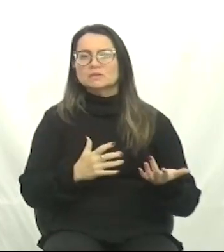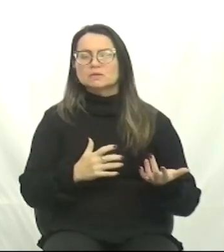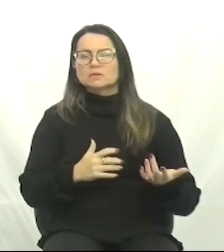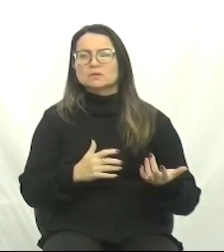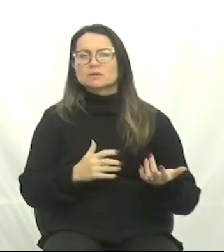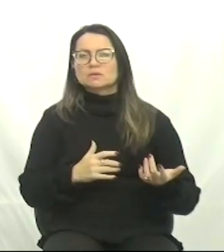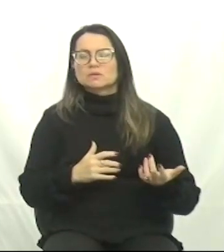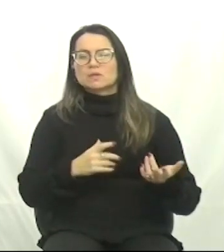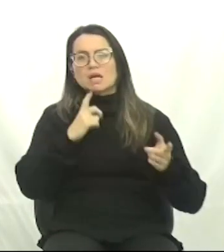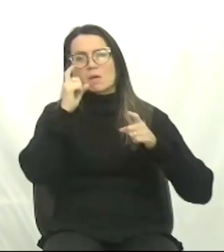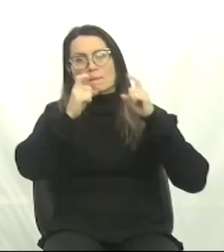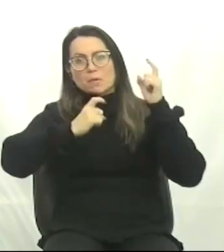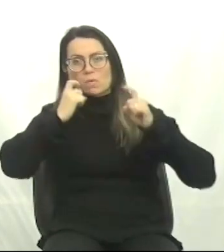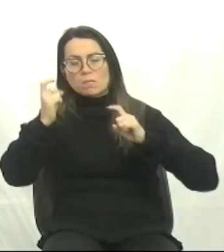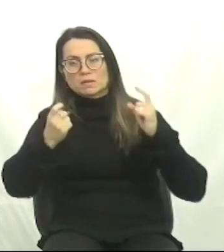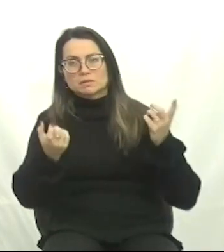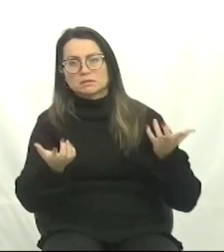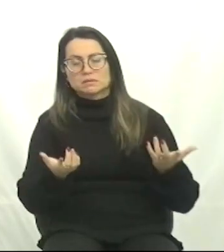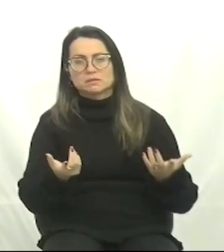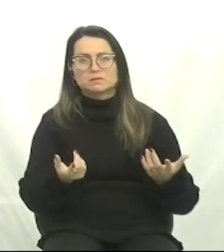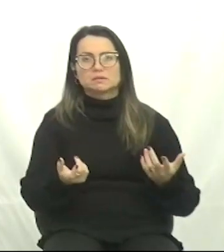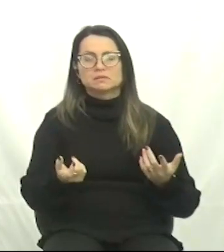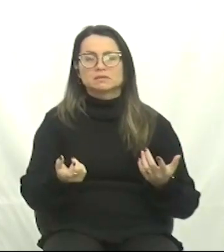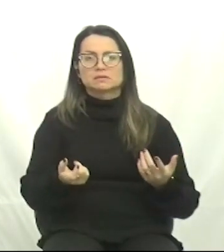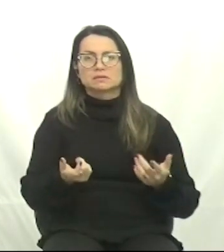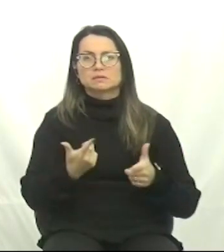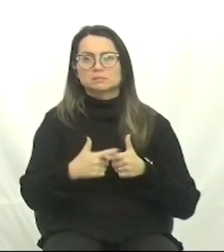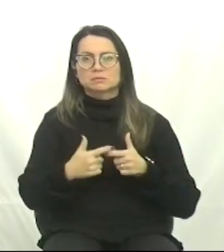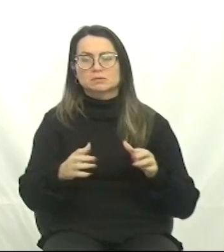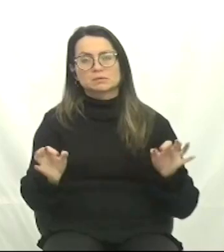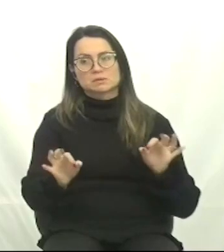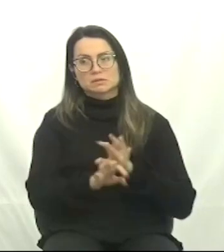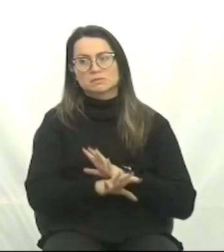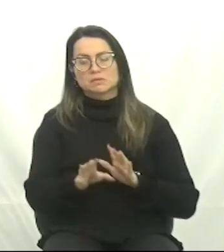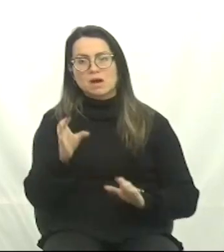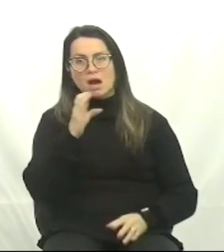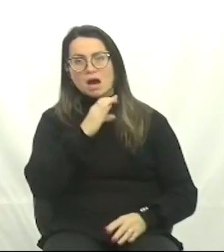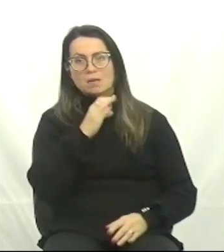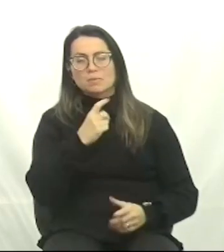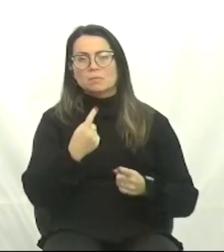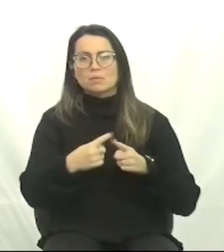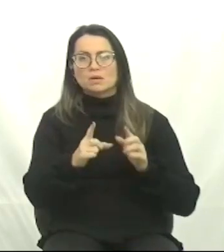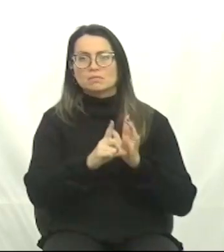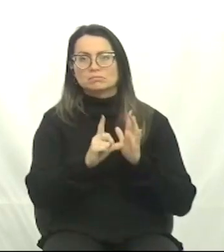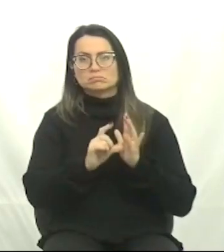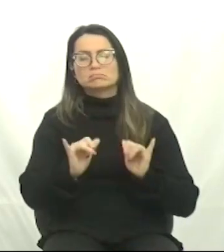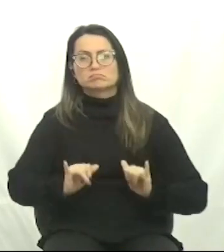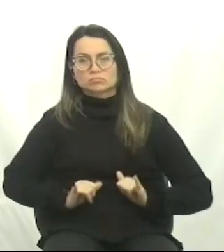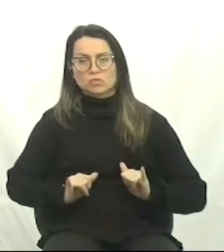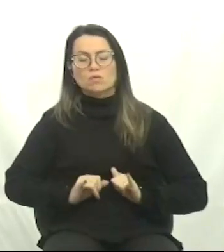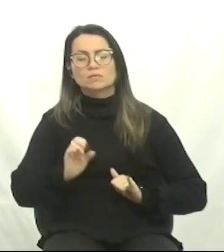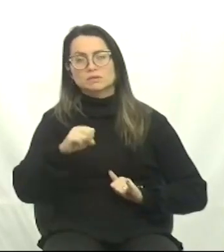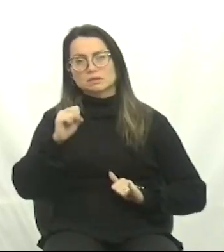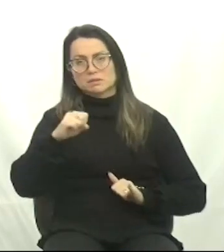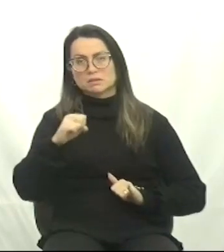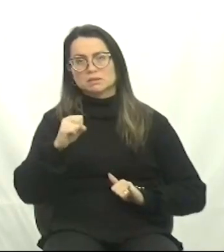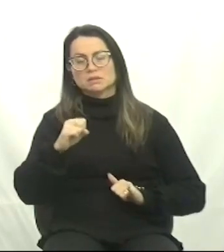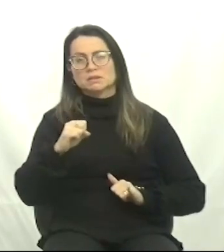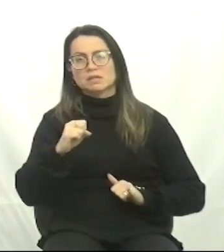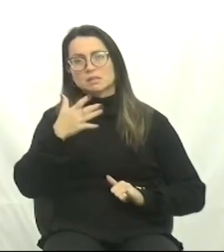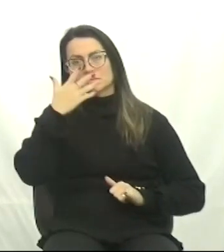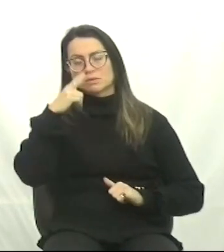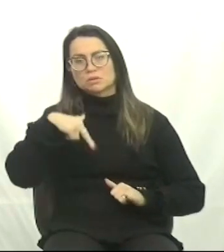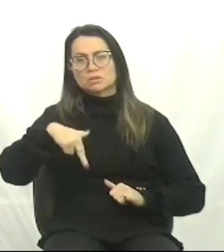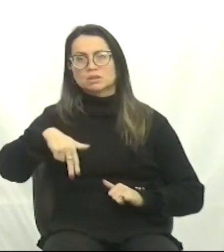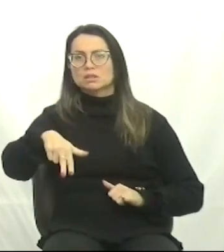preocupação, que isso seja resolvido logo, porque o nosso comércio sofre, nosso comércio está sofrendo. Quem anda pelo centro